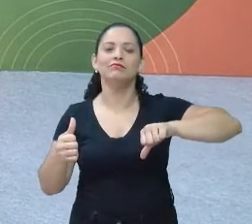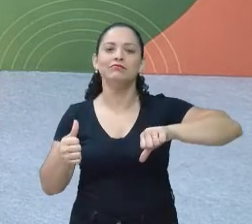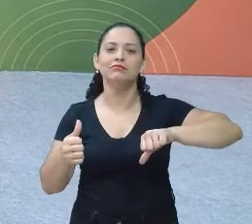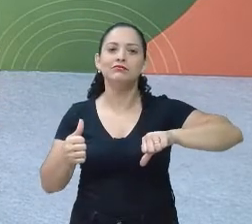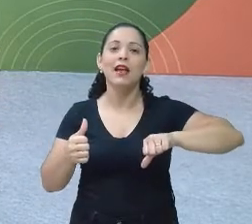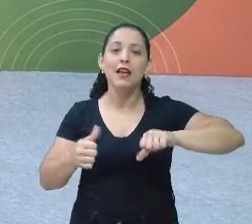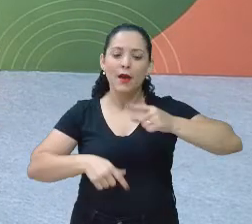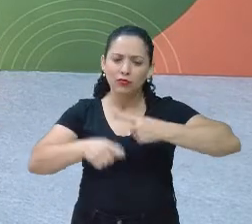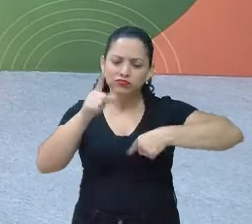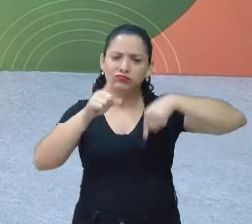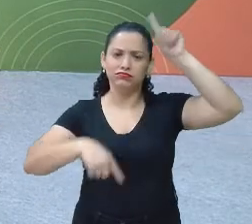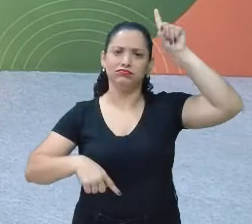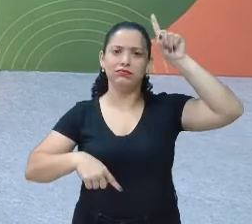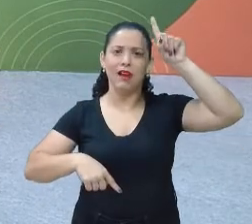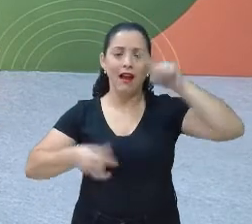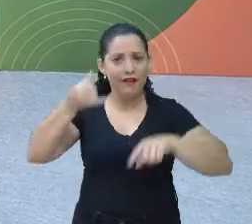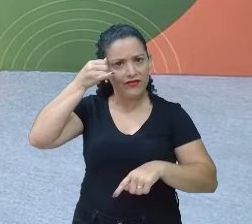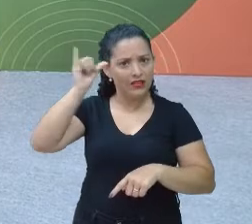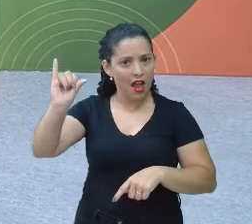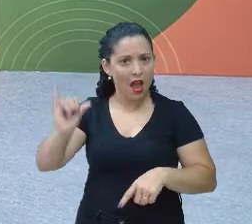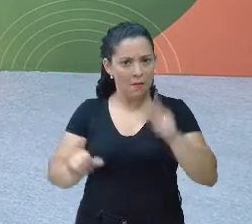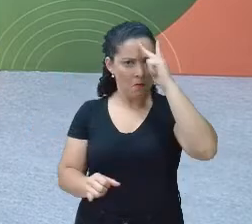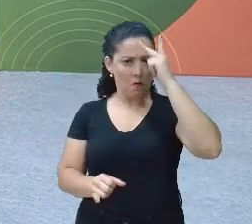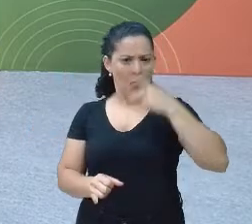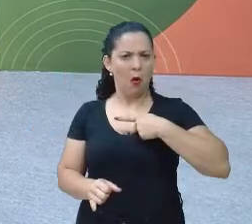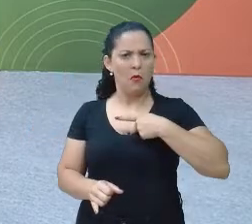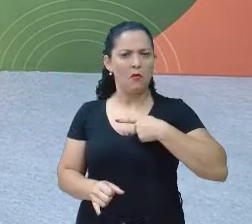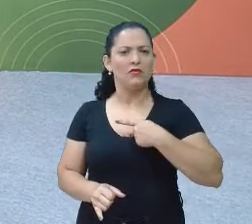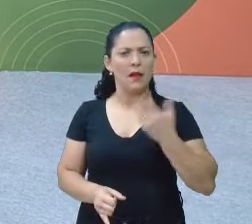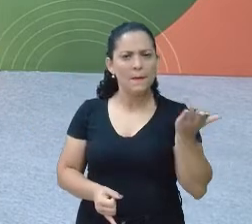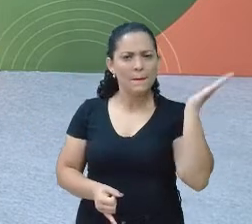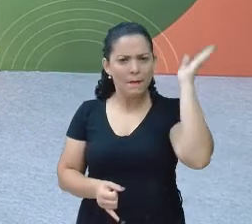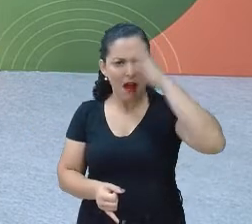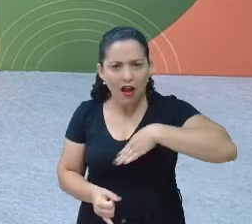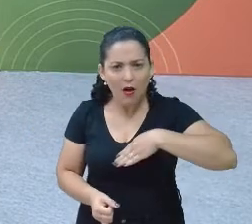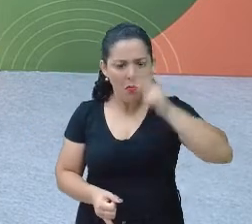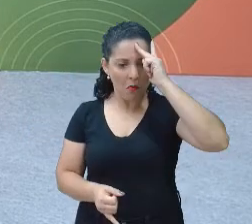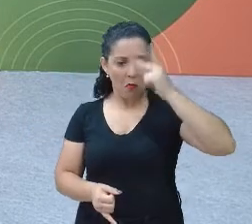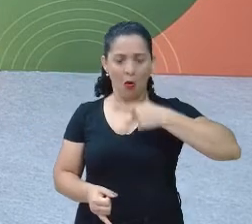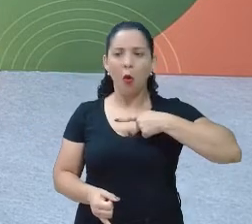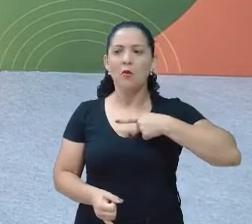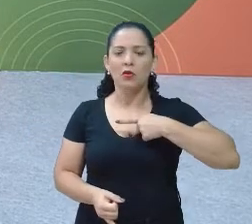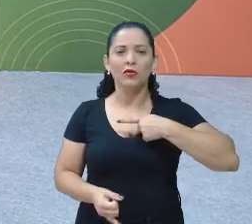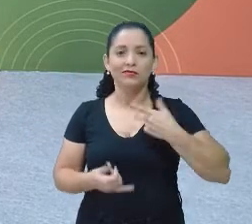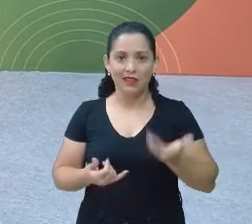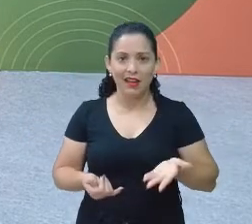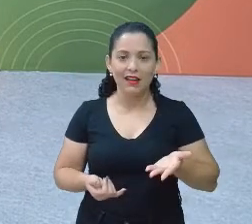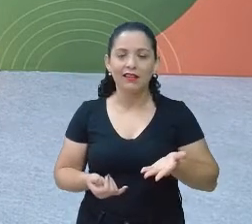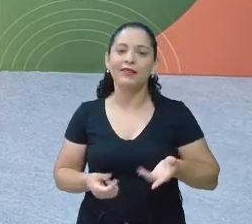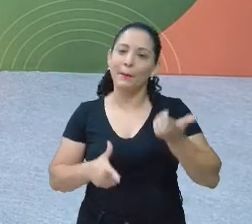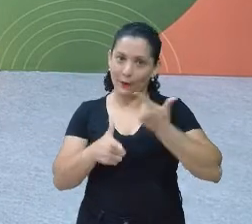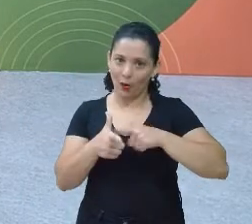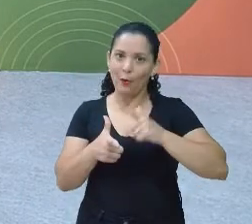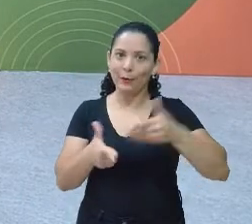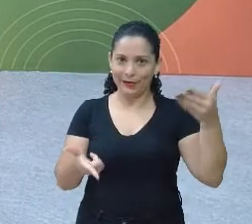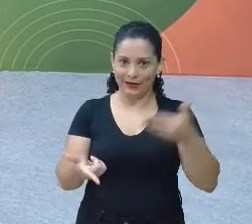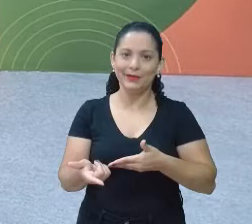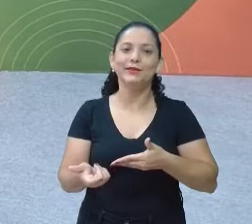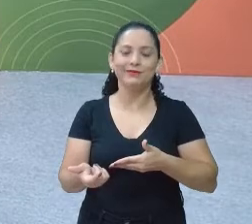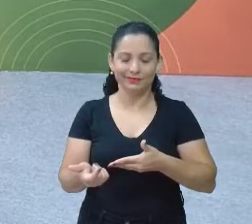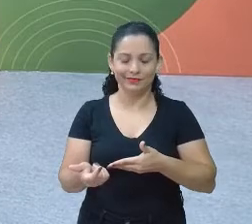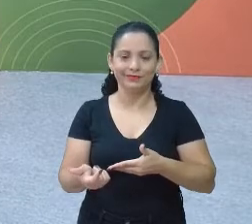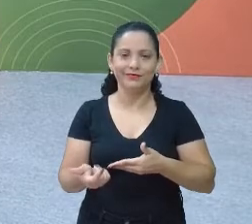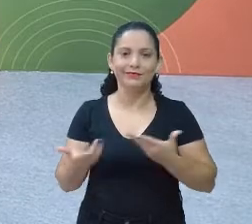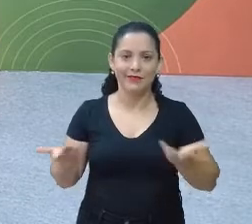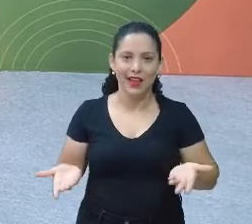sem atentar contra si. Até porque se você faz algo contra você mesmo, quando você faz, o problema está ali. Quando dá o resultado do que